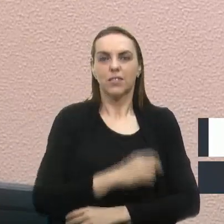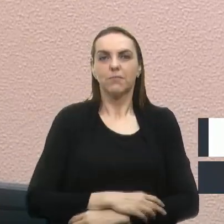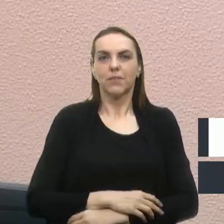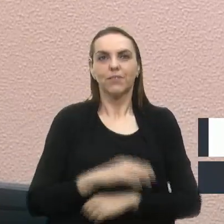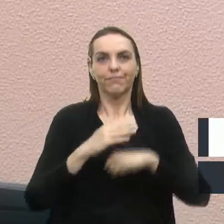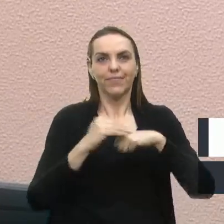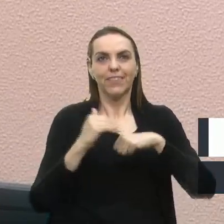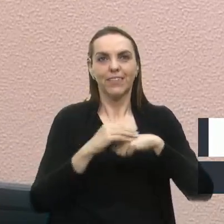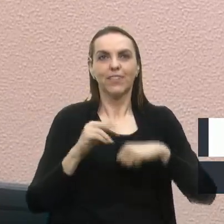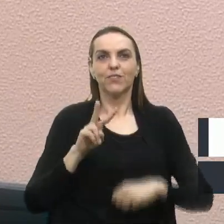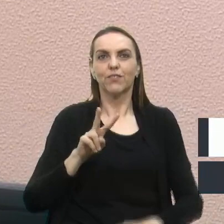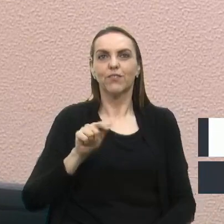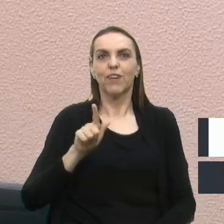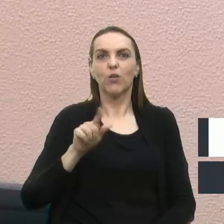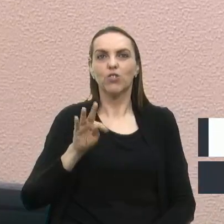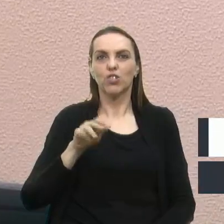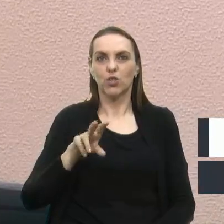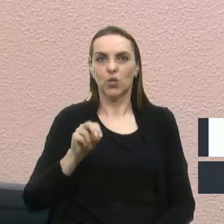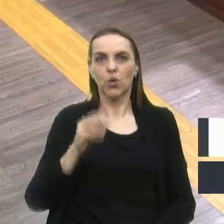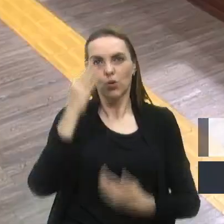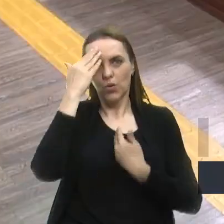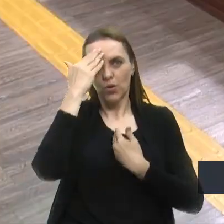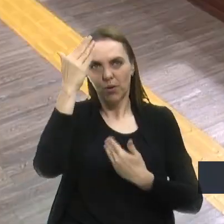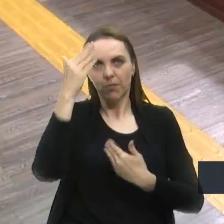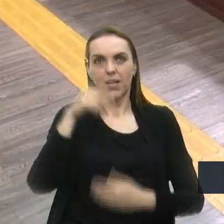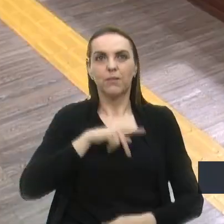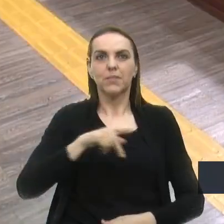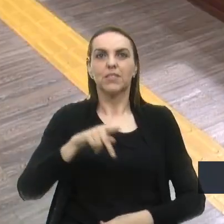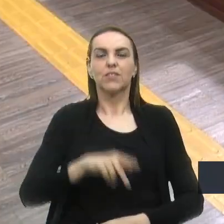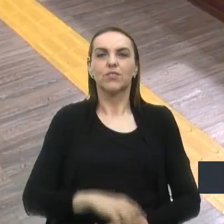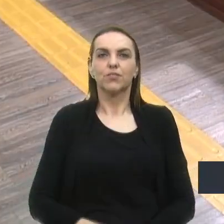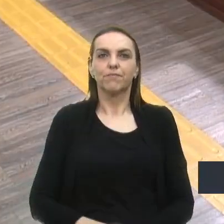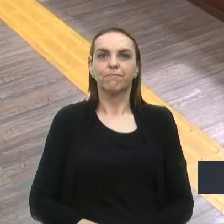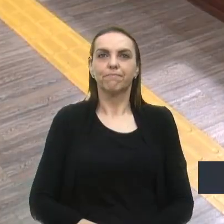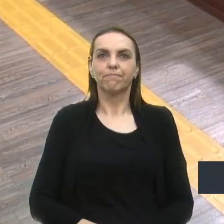Valtinho. Obrigado, senhor presidente. Peço a palavra, senhor. Obrigado. Próximo vereador.